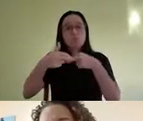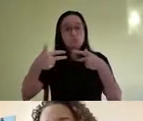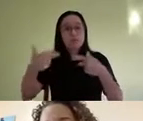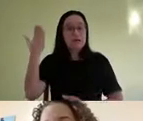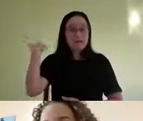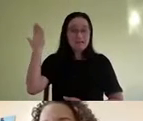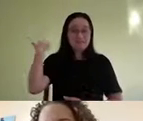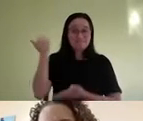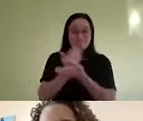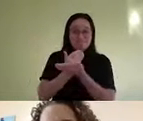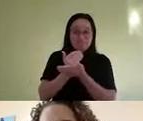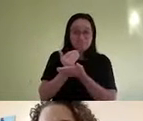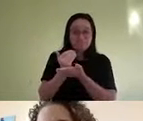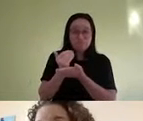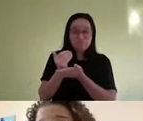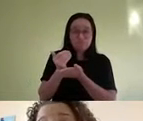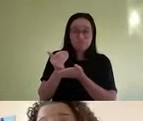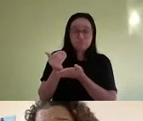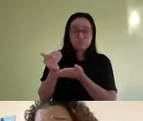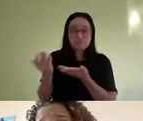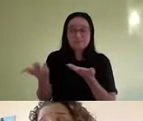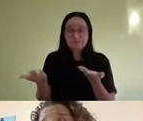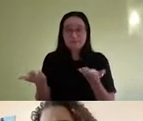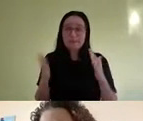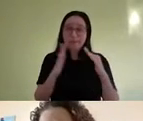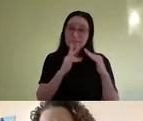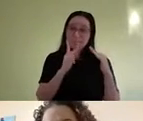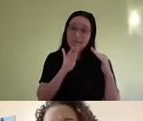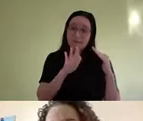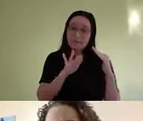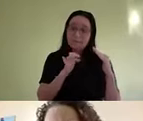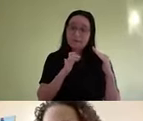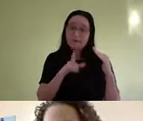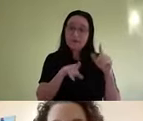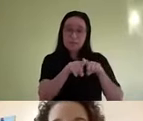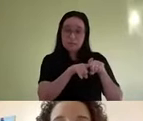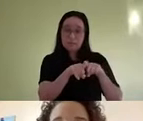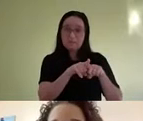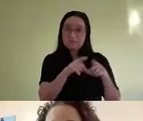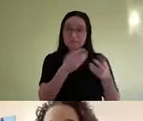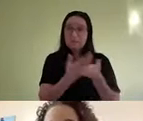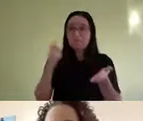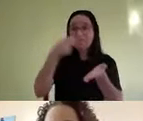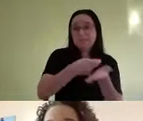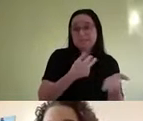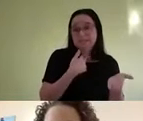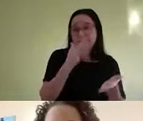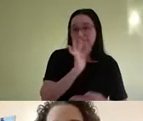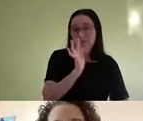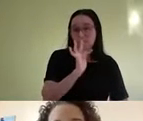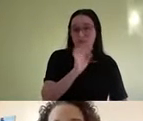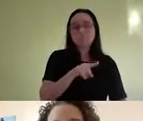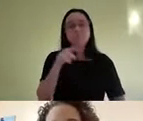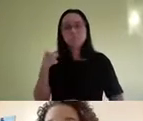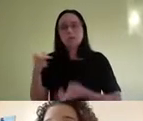quando eu ainda estava na casa dos meus pais, ainda tinha minhas irmãs em formação e eu fiz um MBA